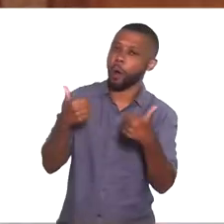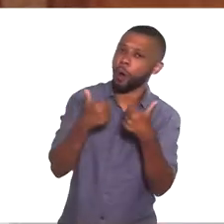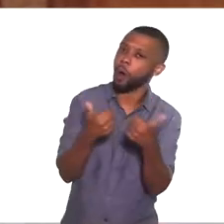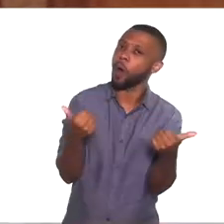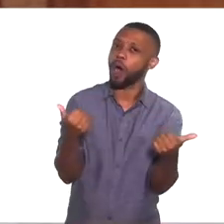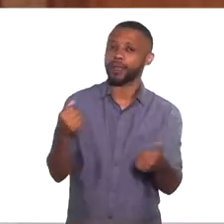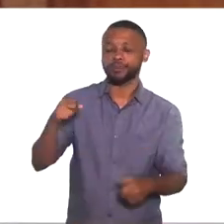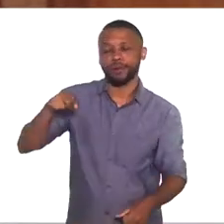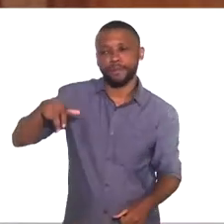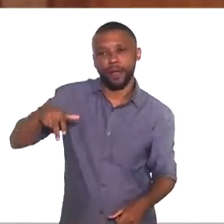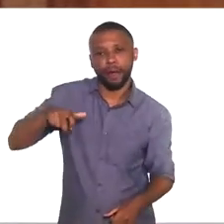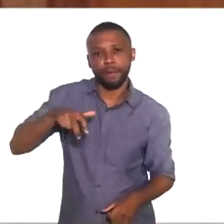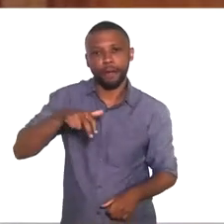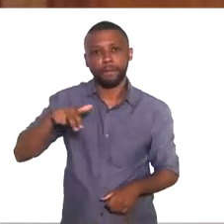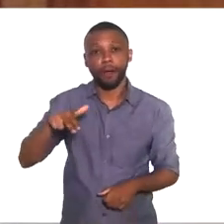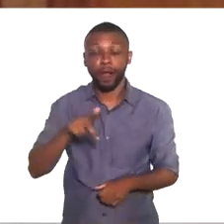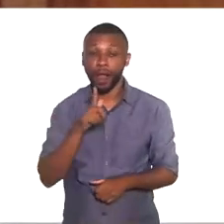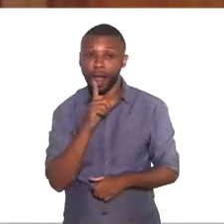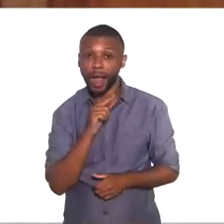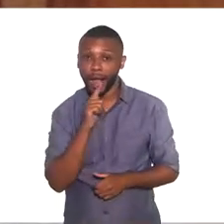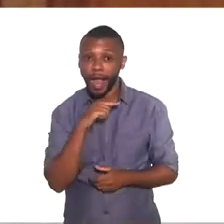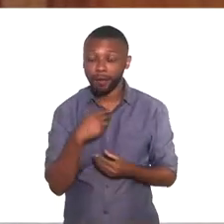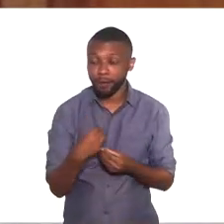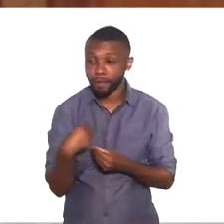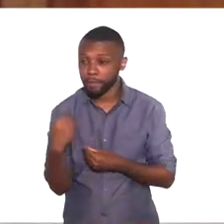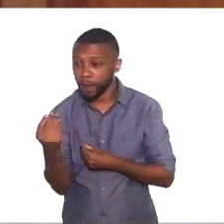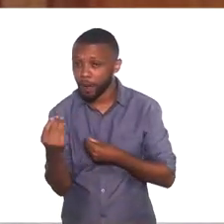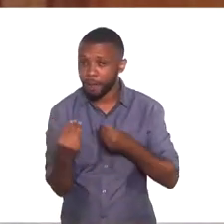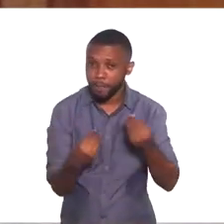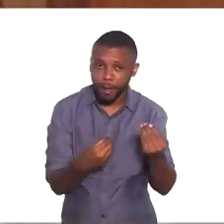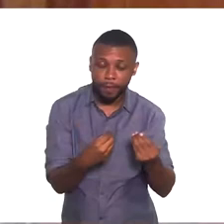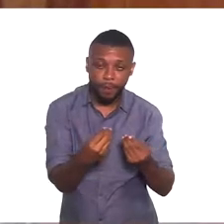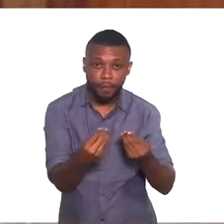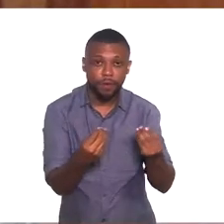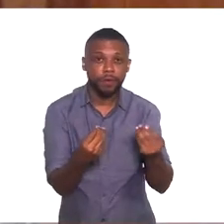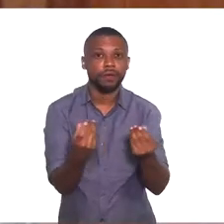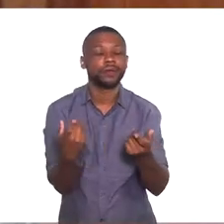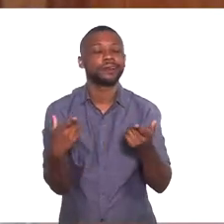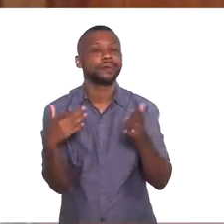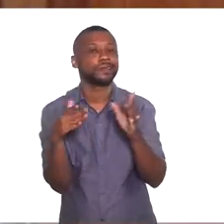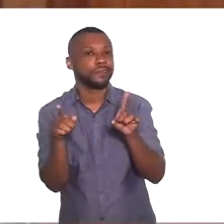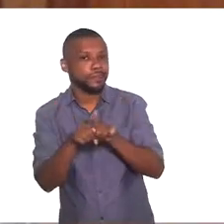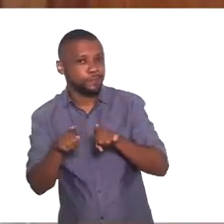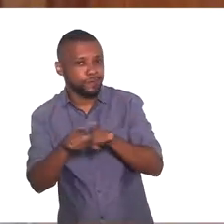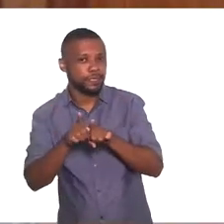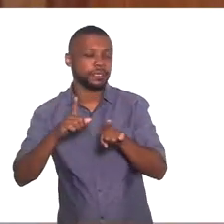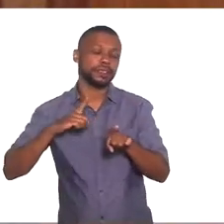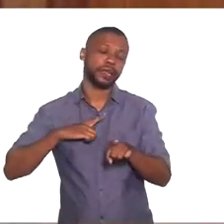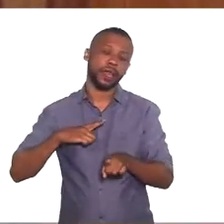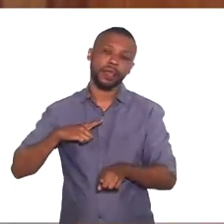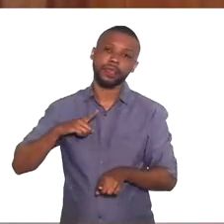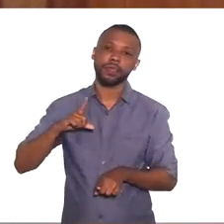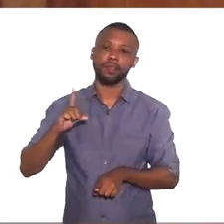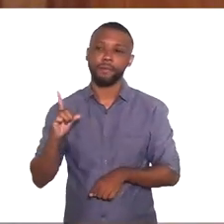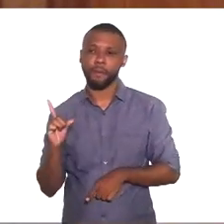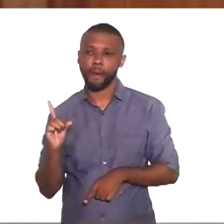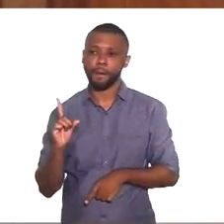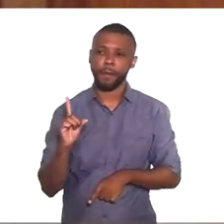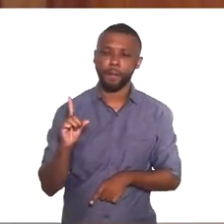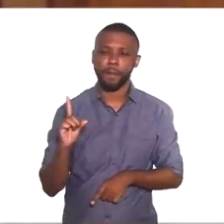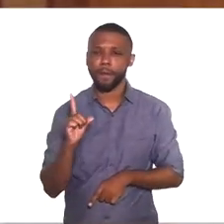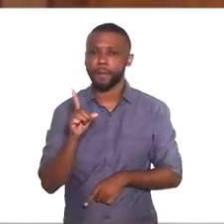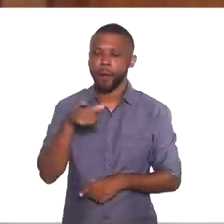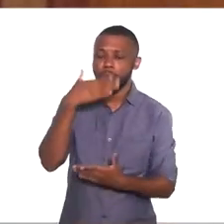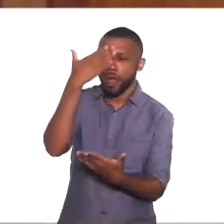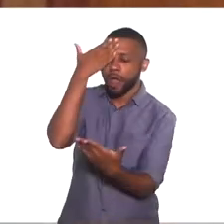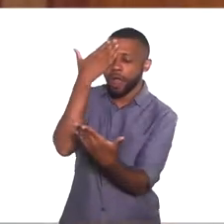carro até tudo mais e não só no cílios ó distribuir água mas também a pessoa que venha pede longe lá